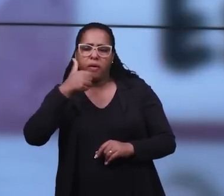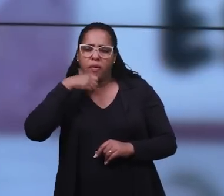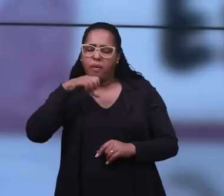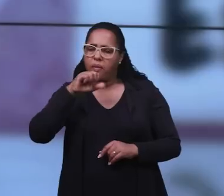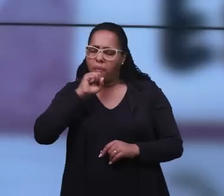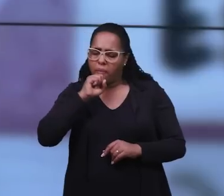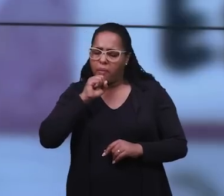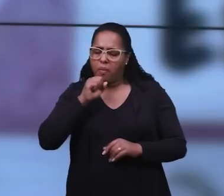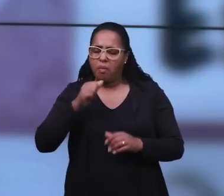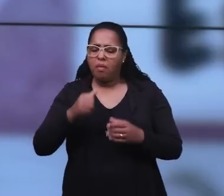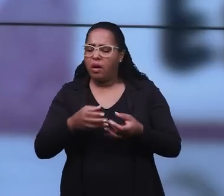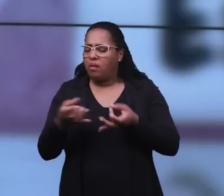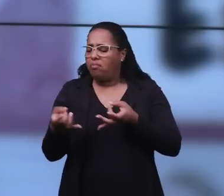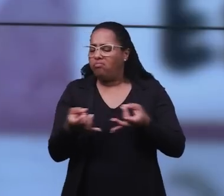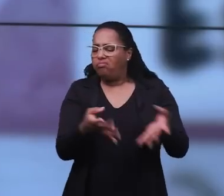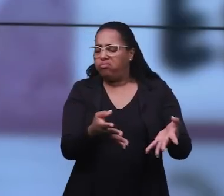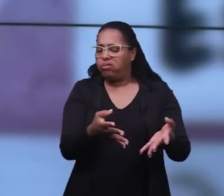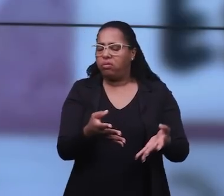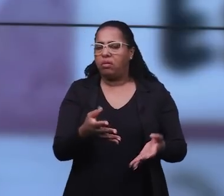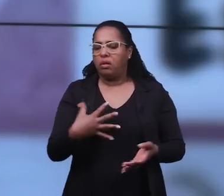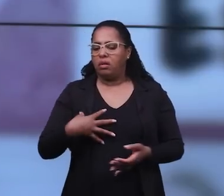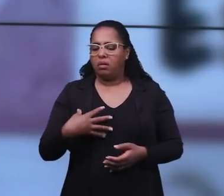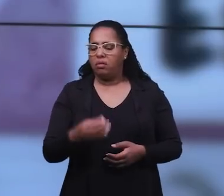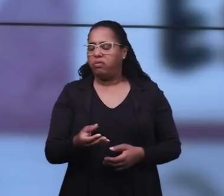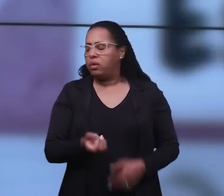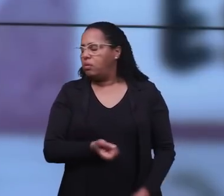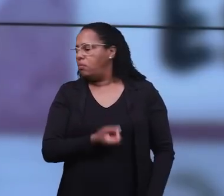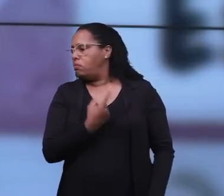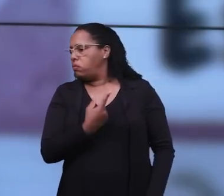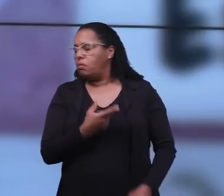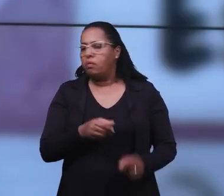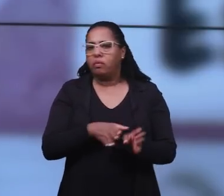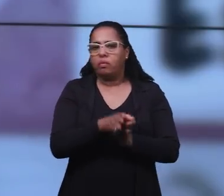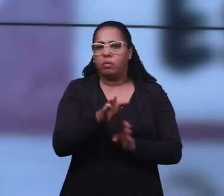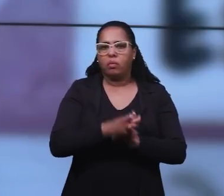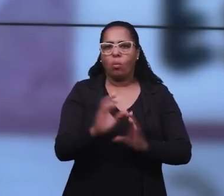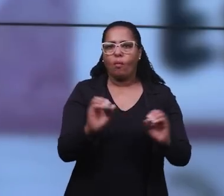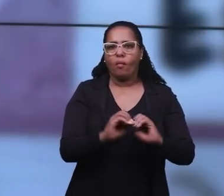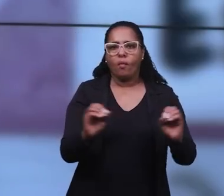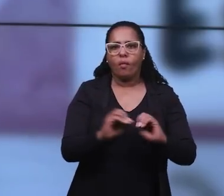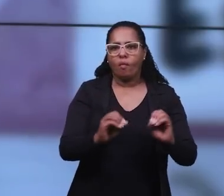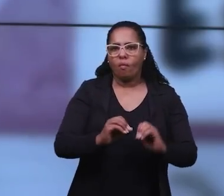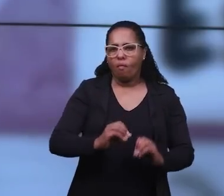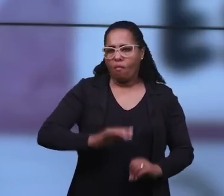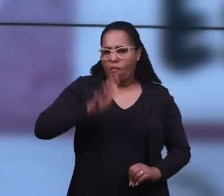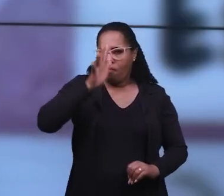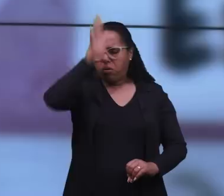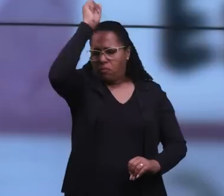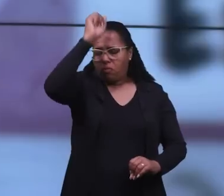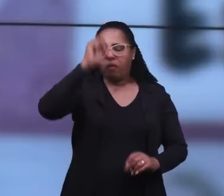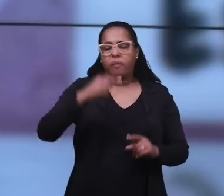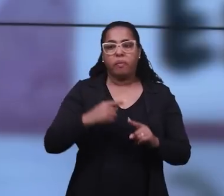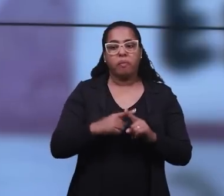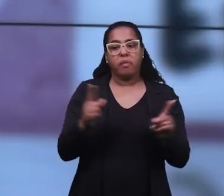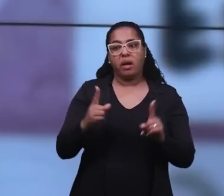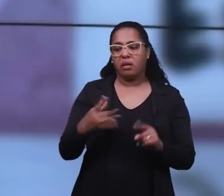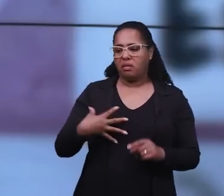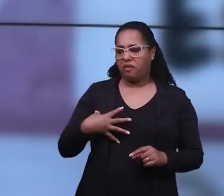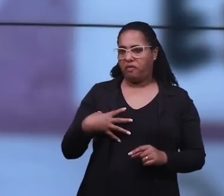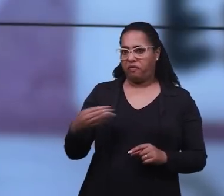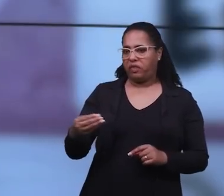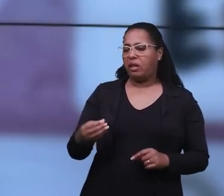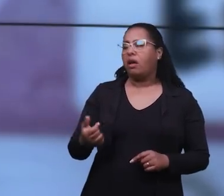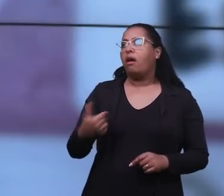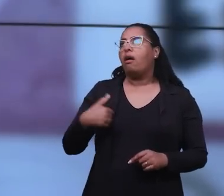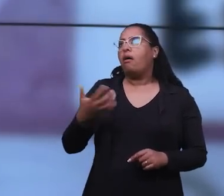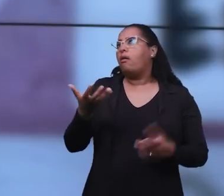são fiéis, que não acompanham os filhos, que não se comprometem em orientá-los, que são rudes. Por outro lado, filhos